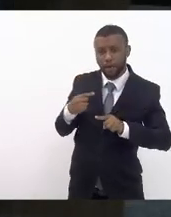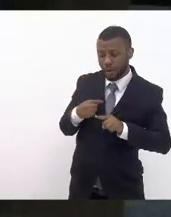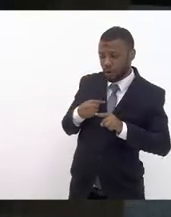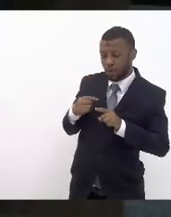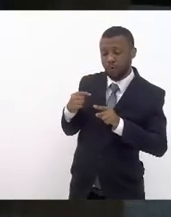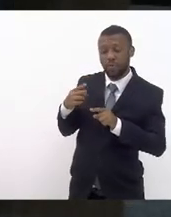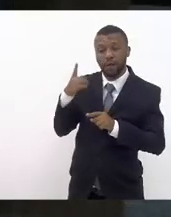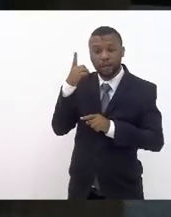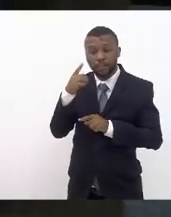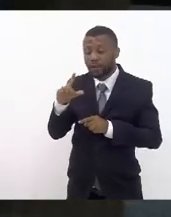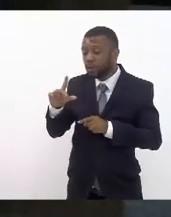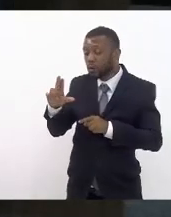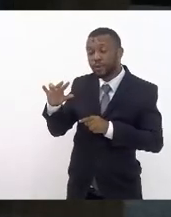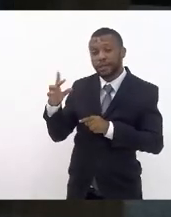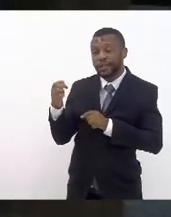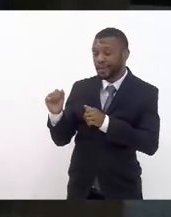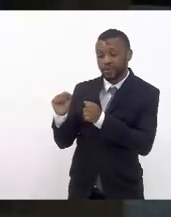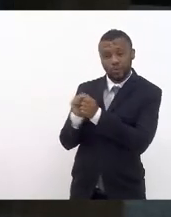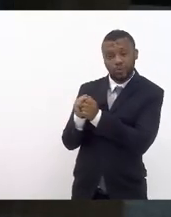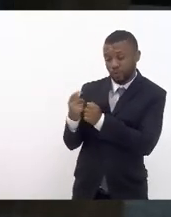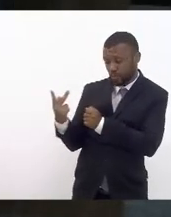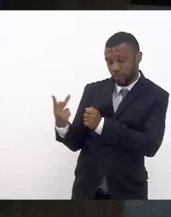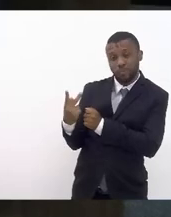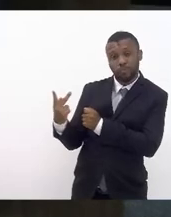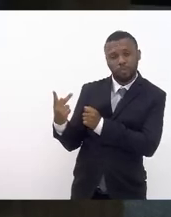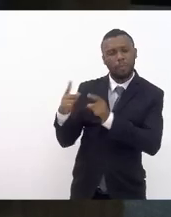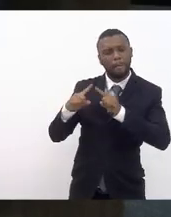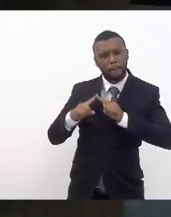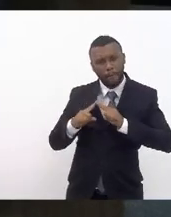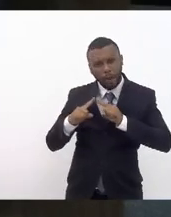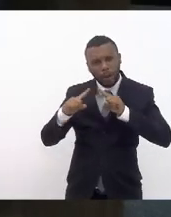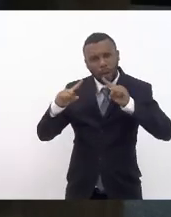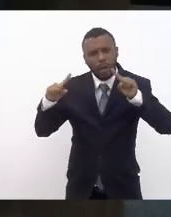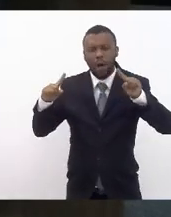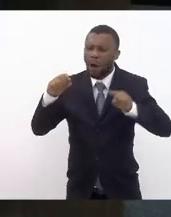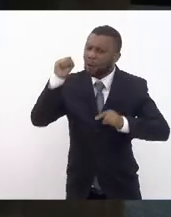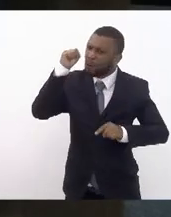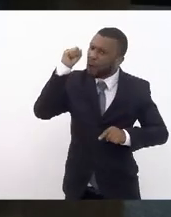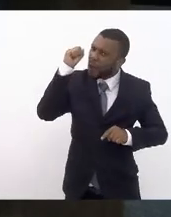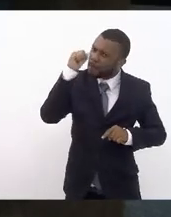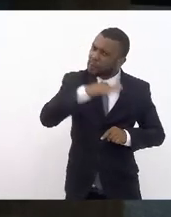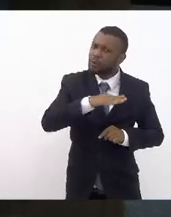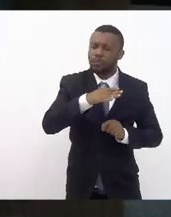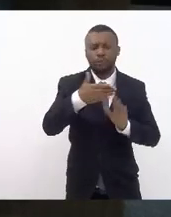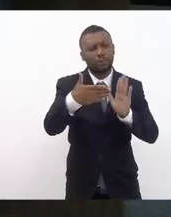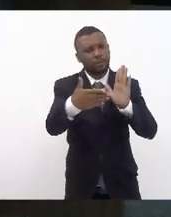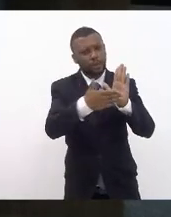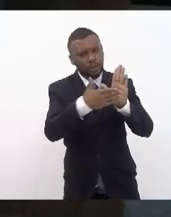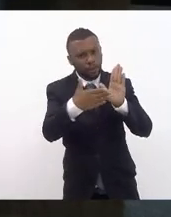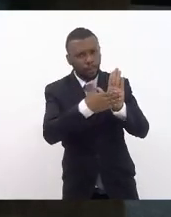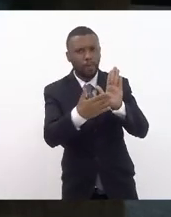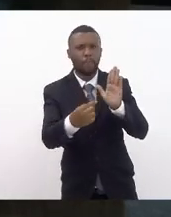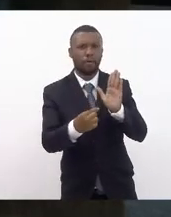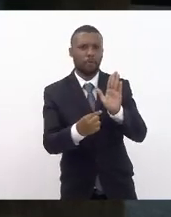uma delas, para dizer do absurdo dessa proposta.